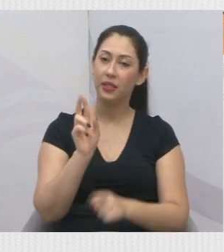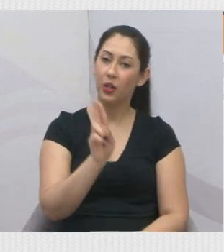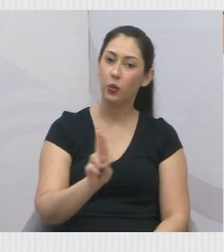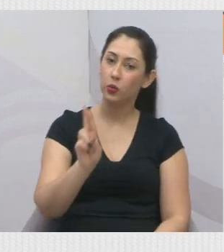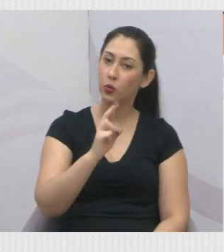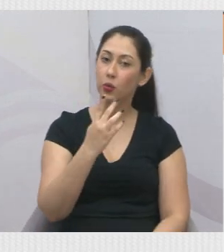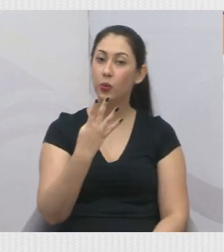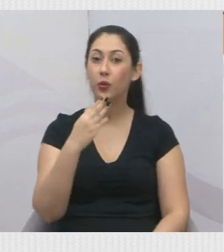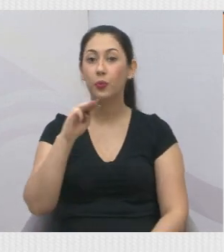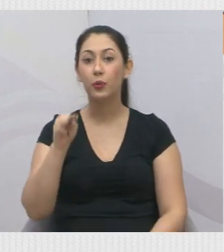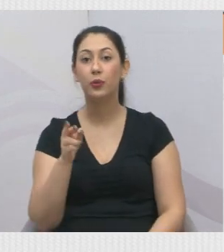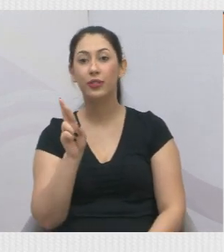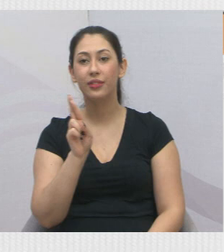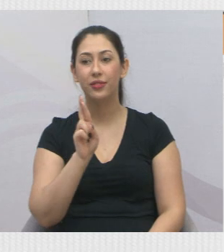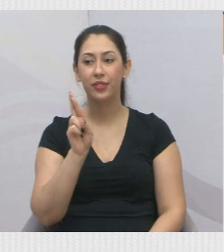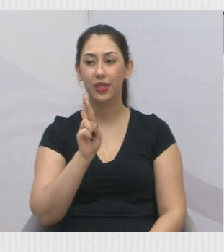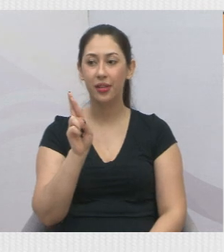no período